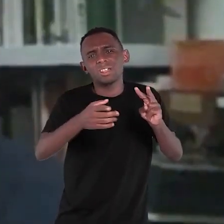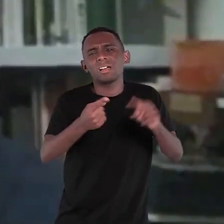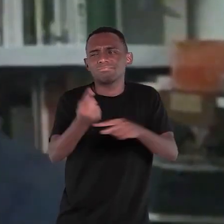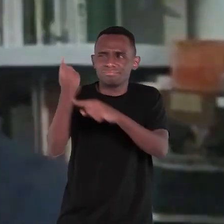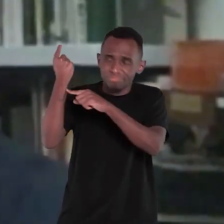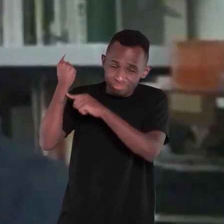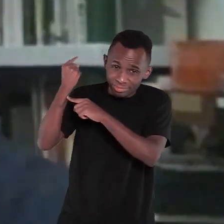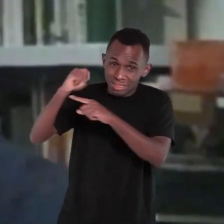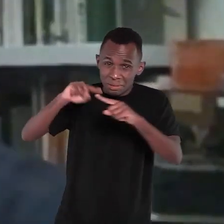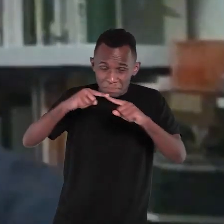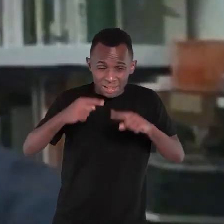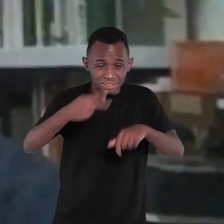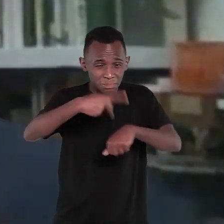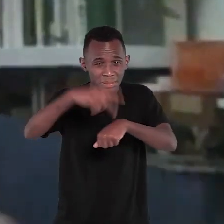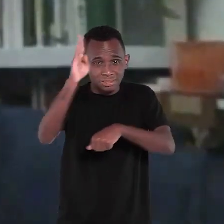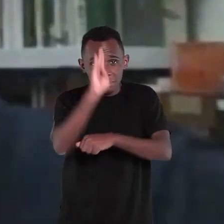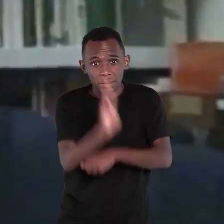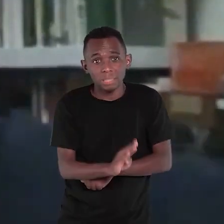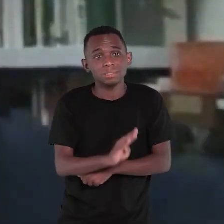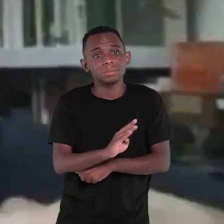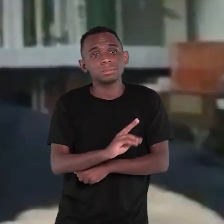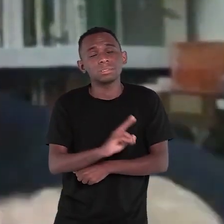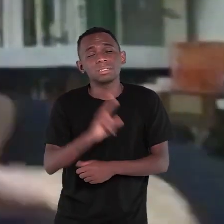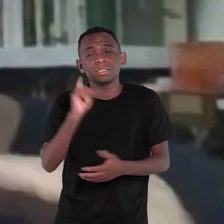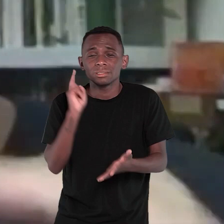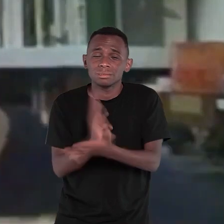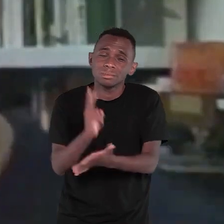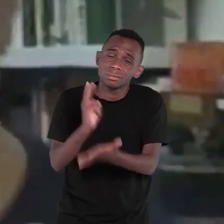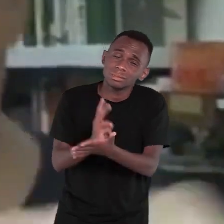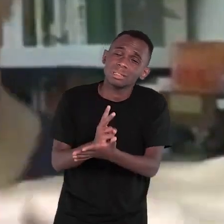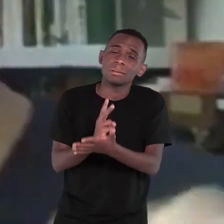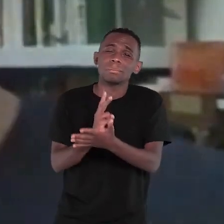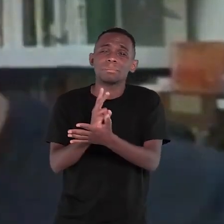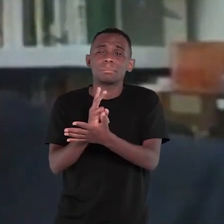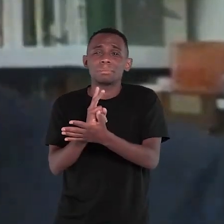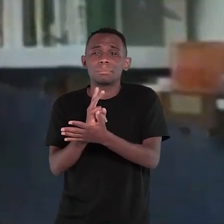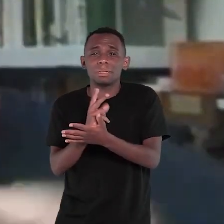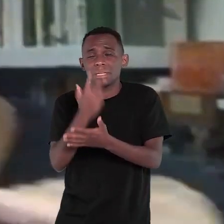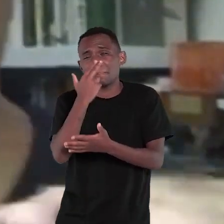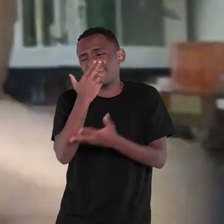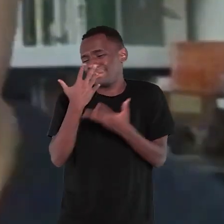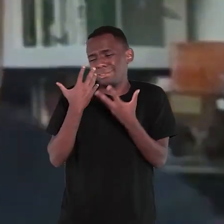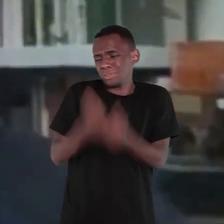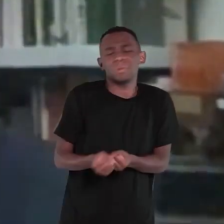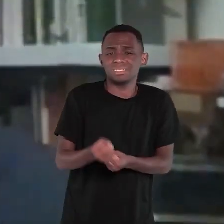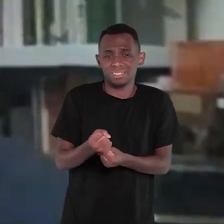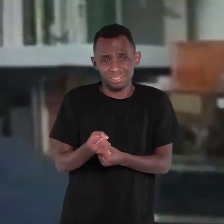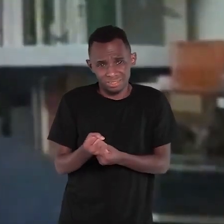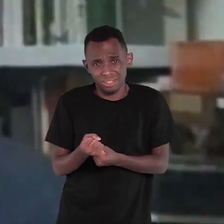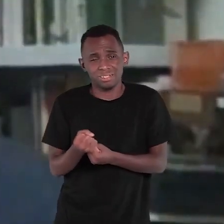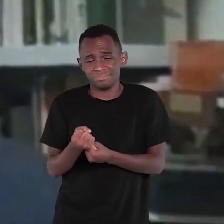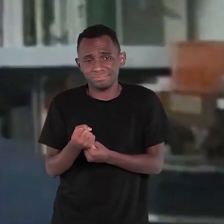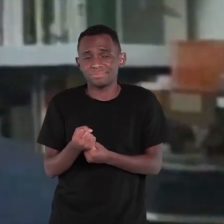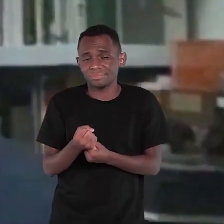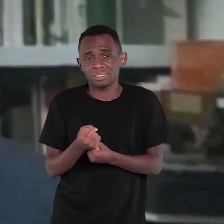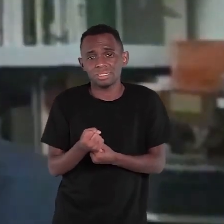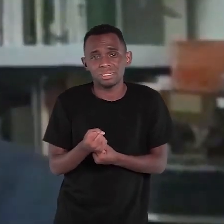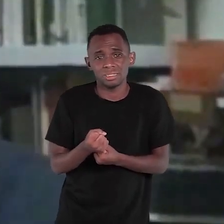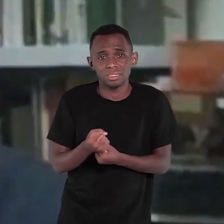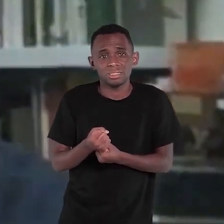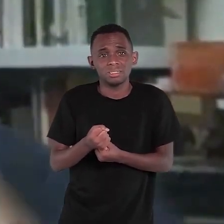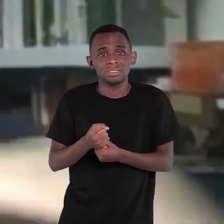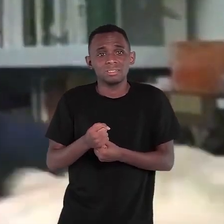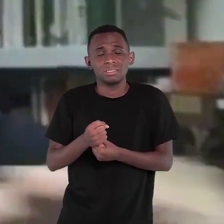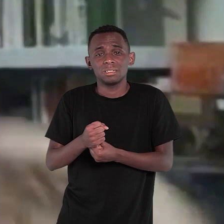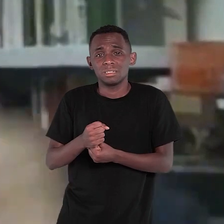também existe há muito tempo, embora no Brasil sempre foi um pouco resistente, né, a isso,